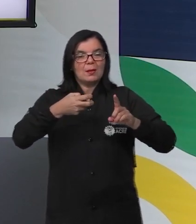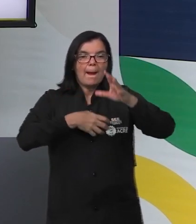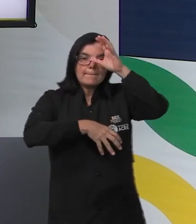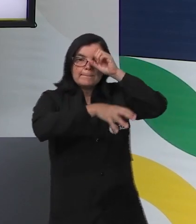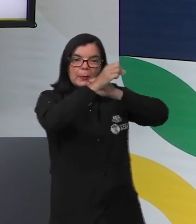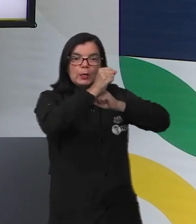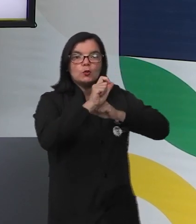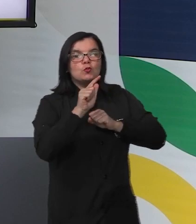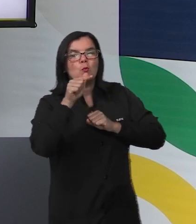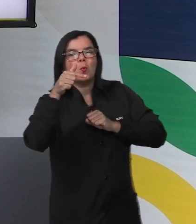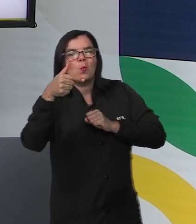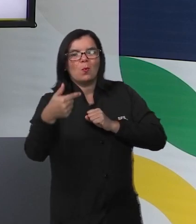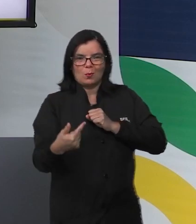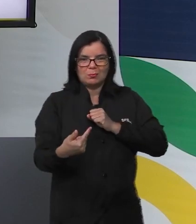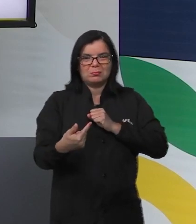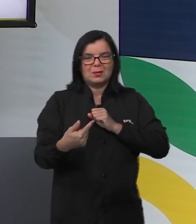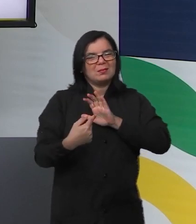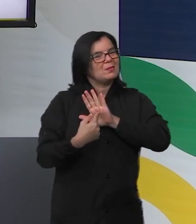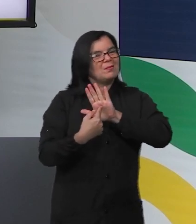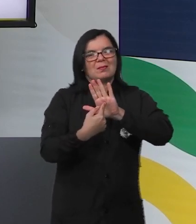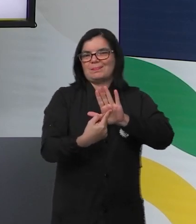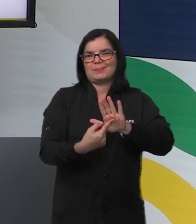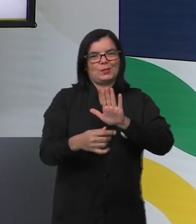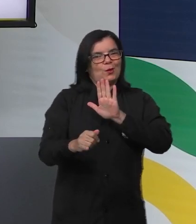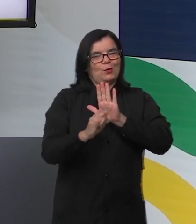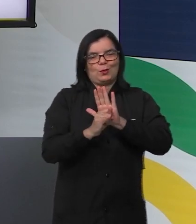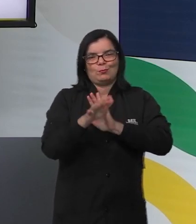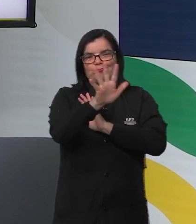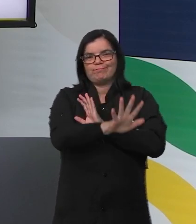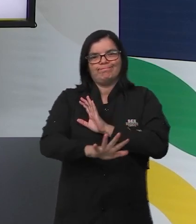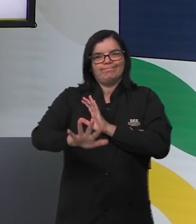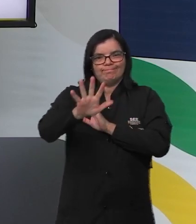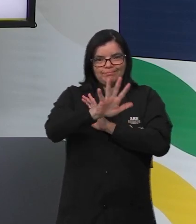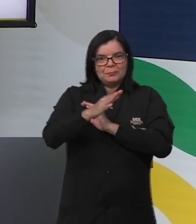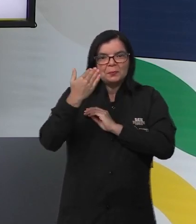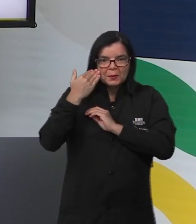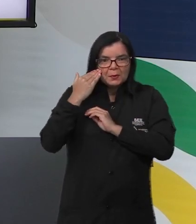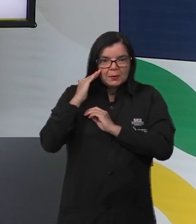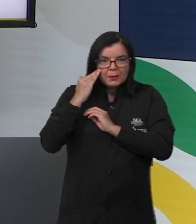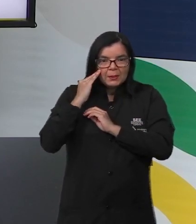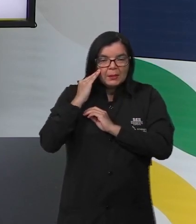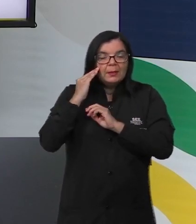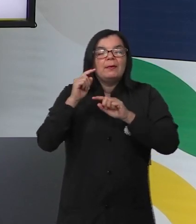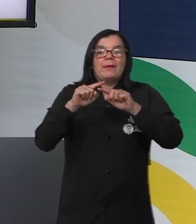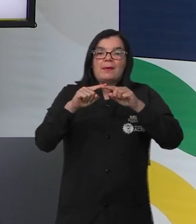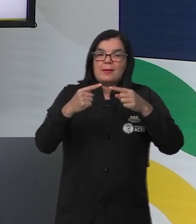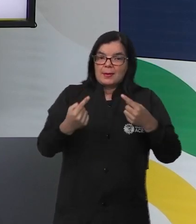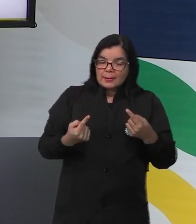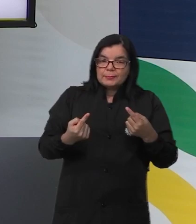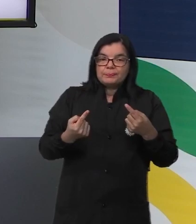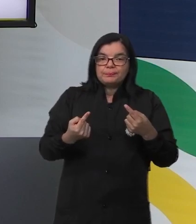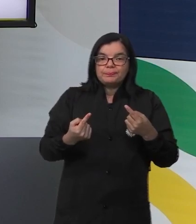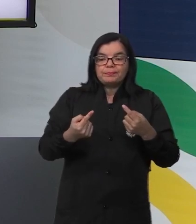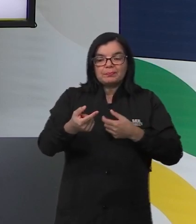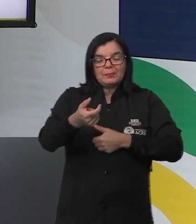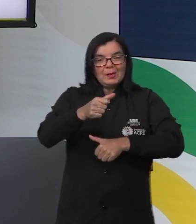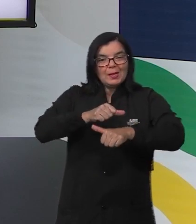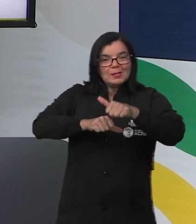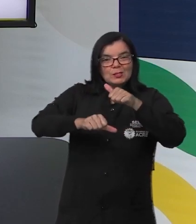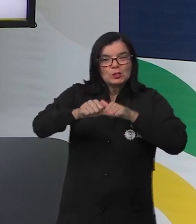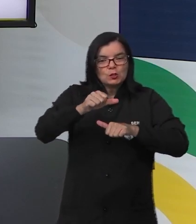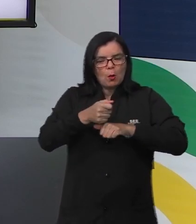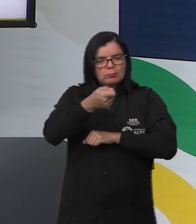outra que não necessariamente representa a identidade nacional. Consegue compreender que essa troca,